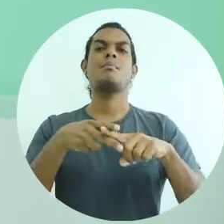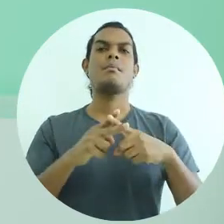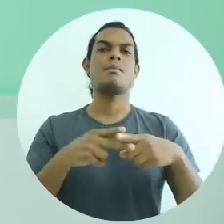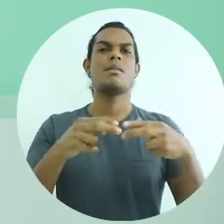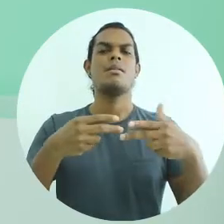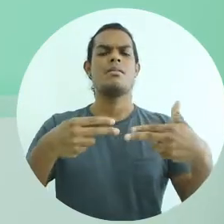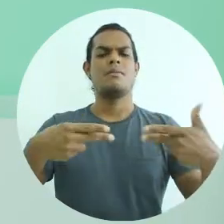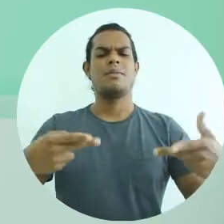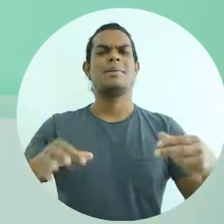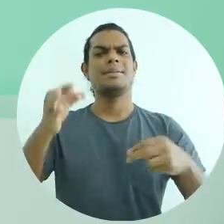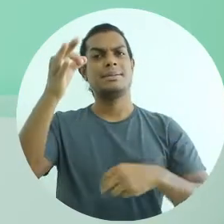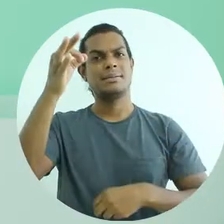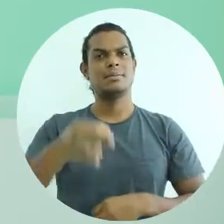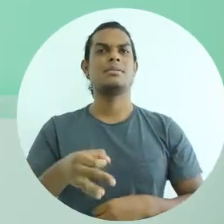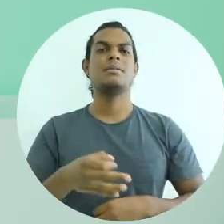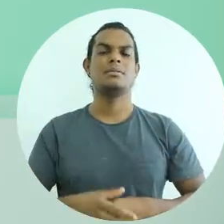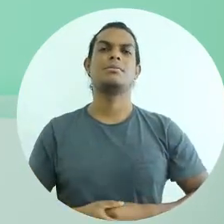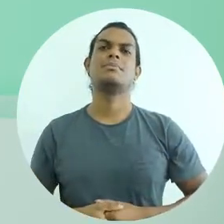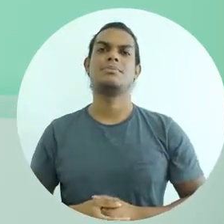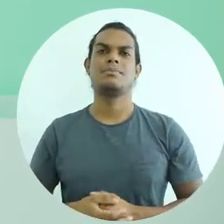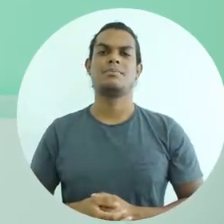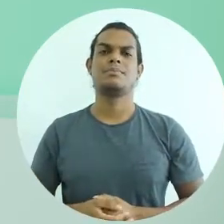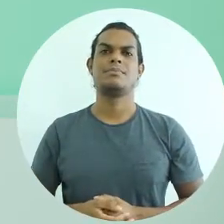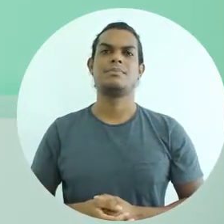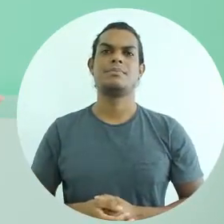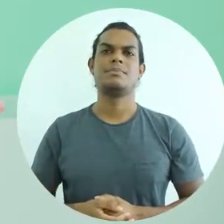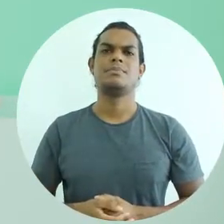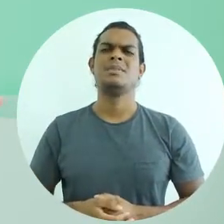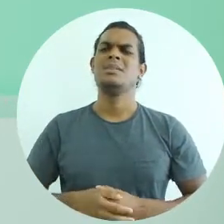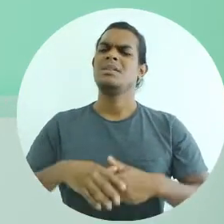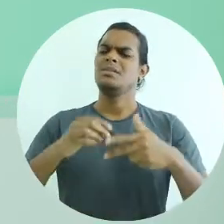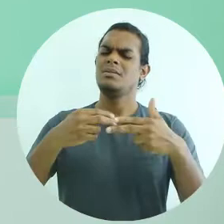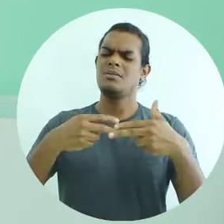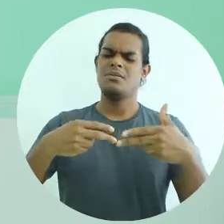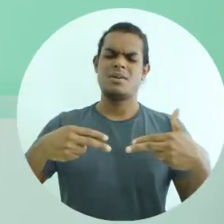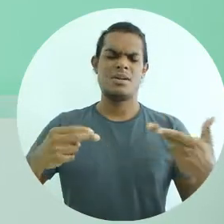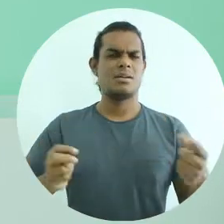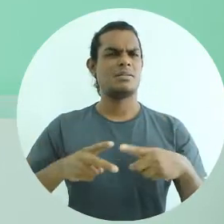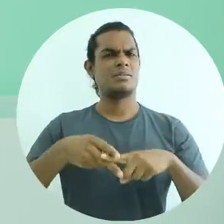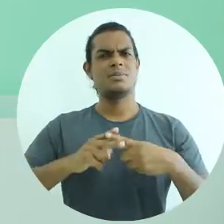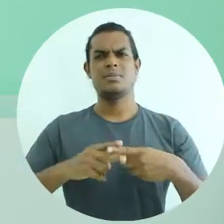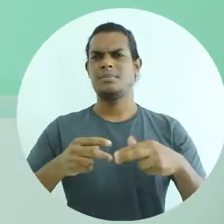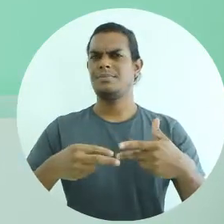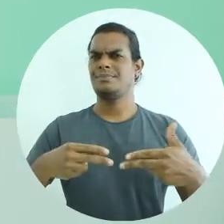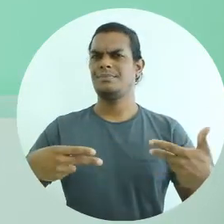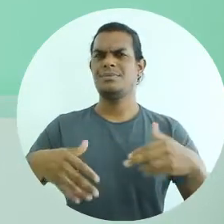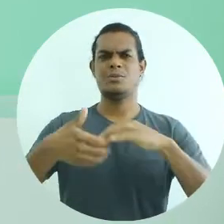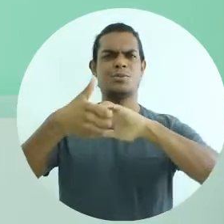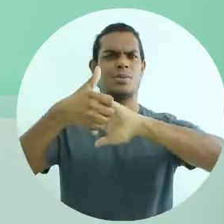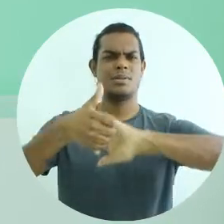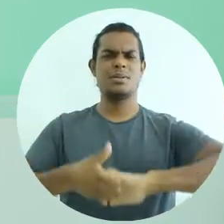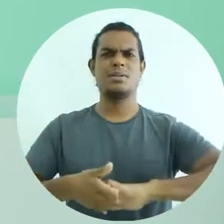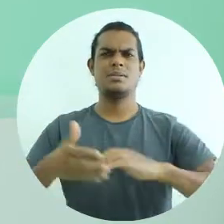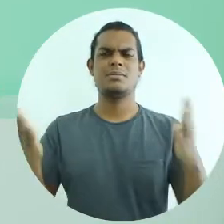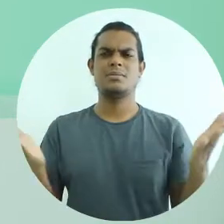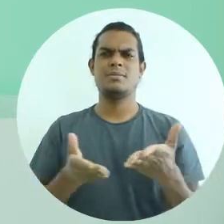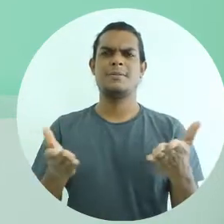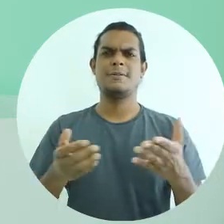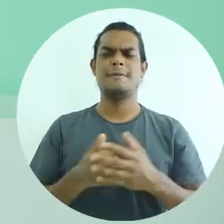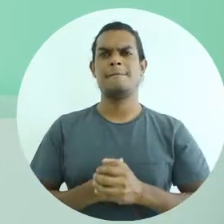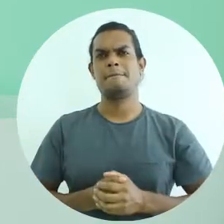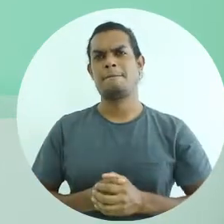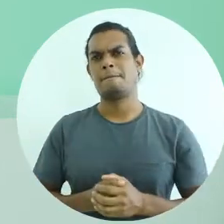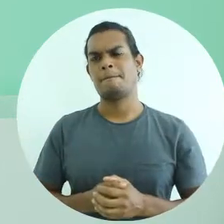ela estivesse implantando corretamente essas ferramentas. E são várias as ferramentas de qualidade que a gente pode encontrar hoje no mundo de